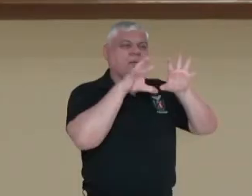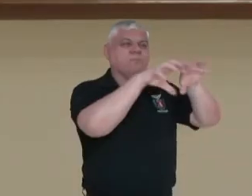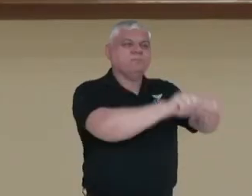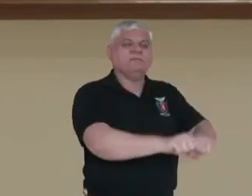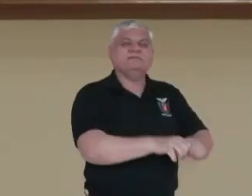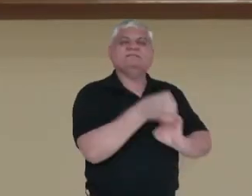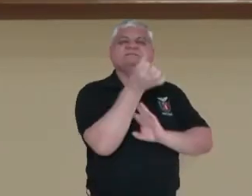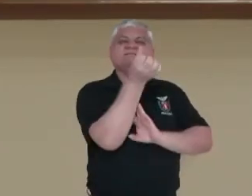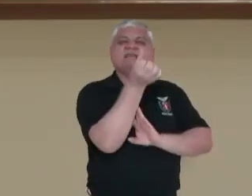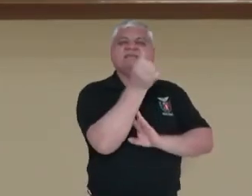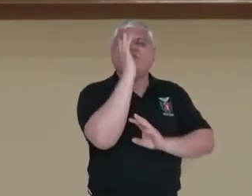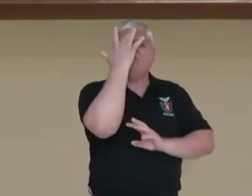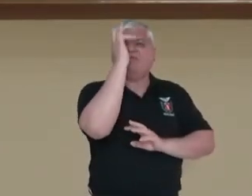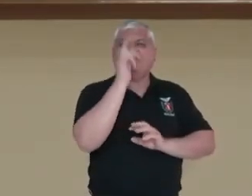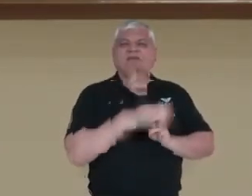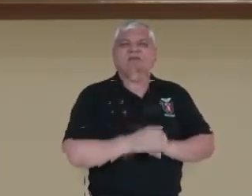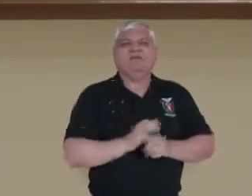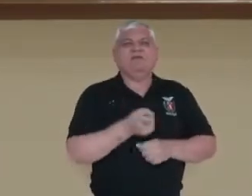1694. Então veja,